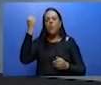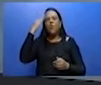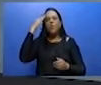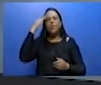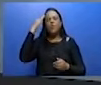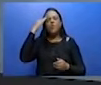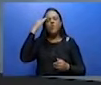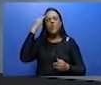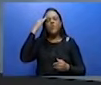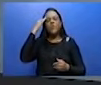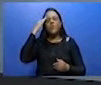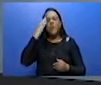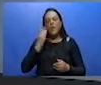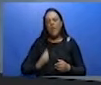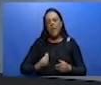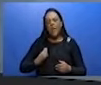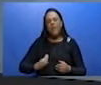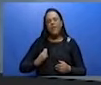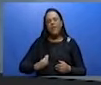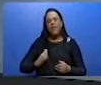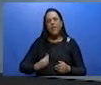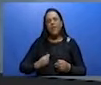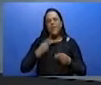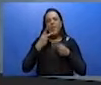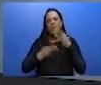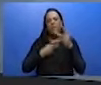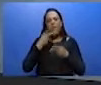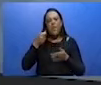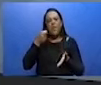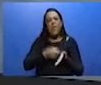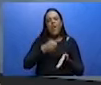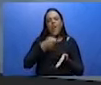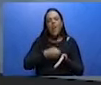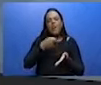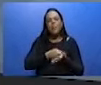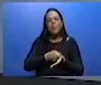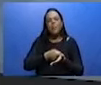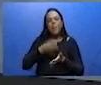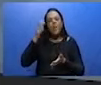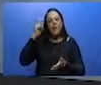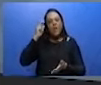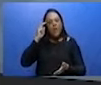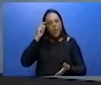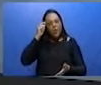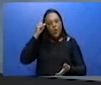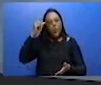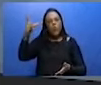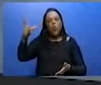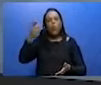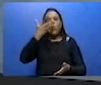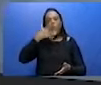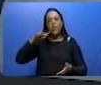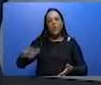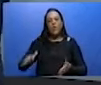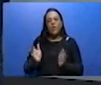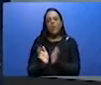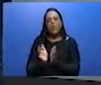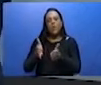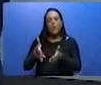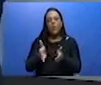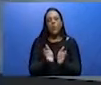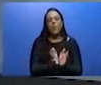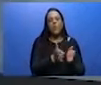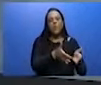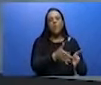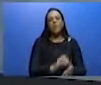eles viviam, como eles falavam e a luta deles para manter essa cultura viva nas crianças da tribo. Mas vamos